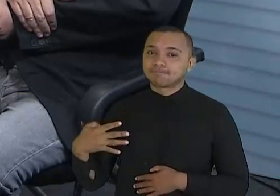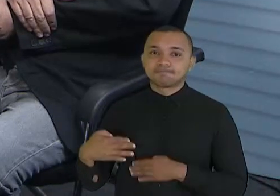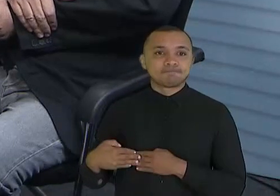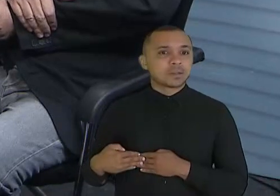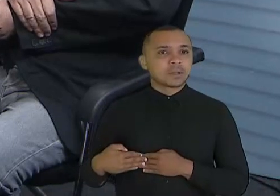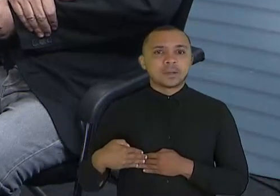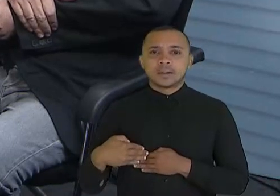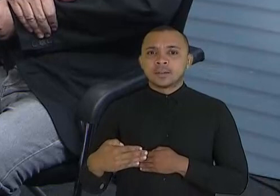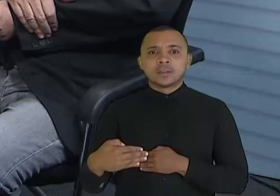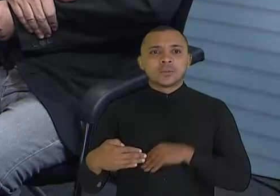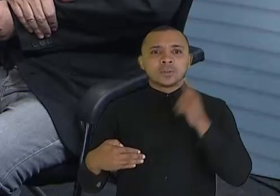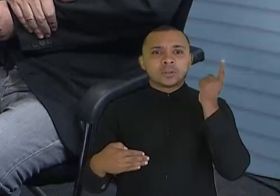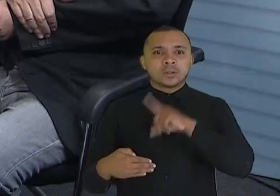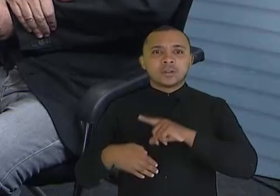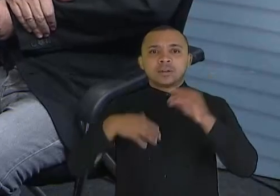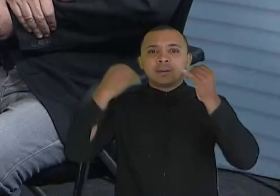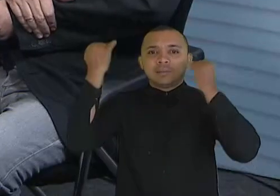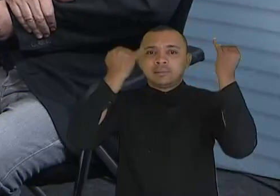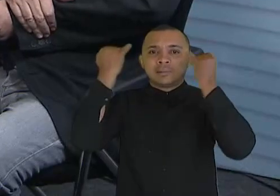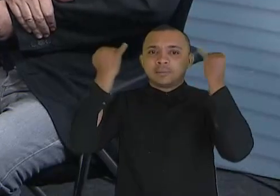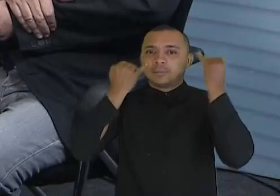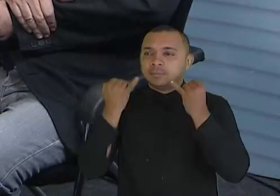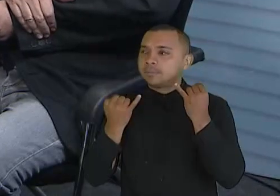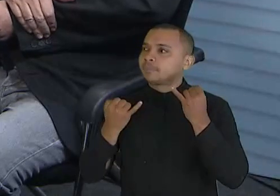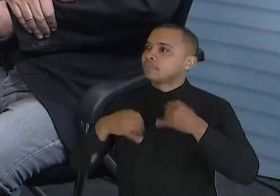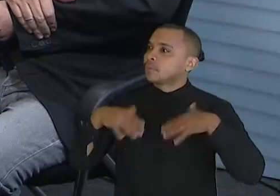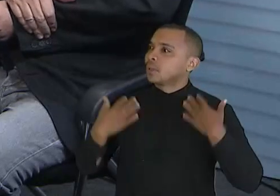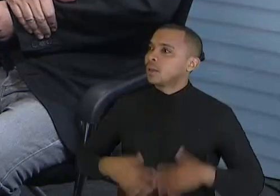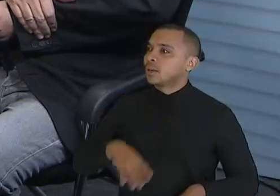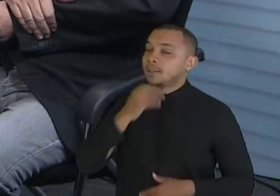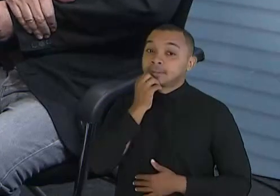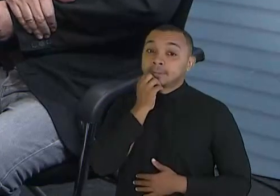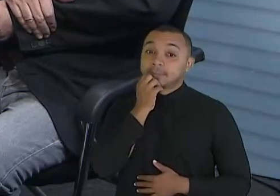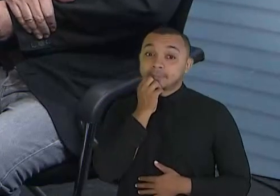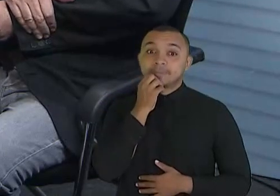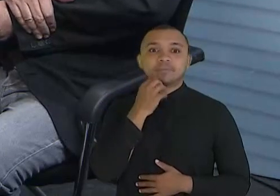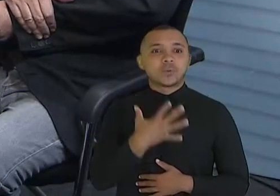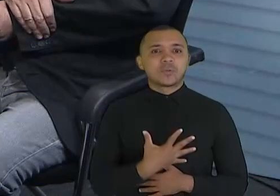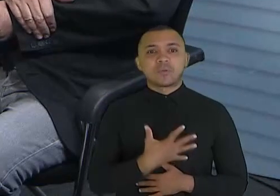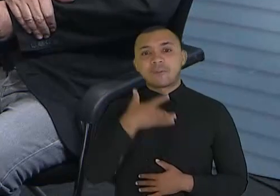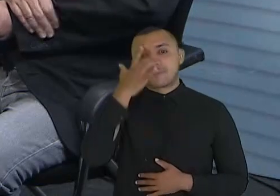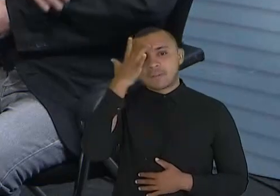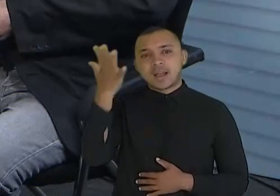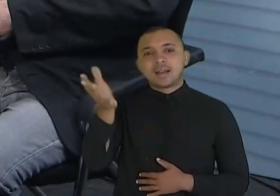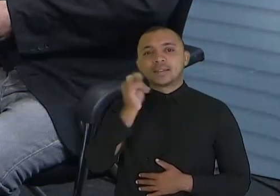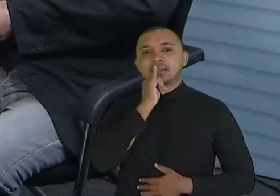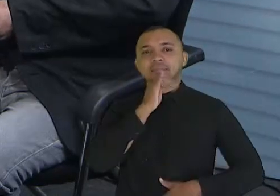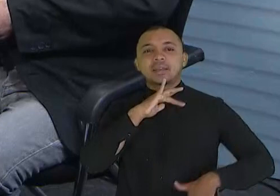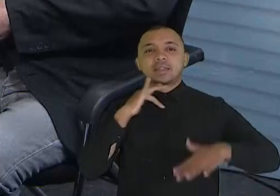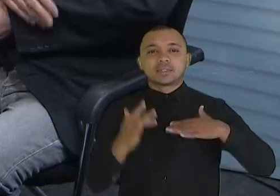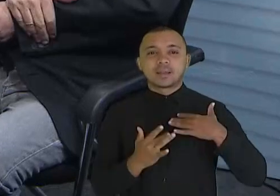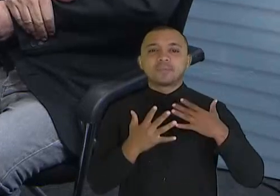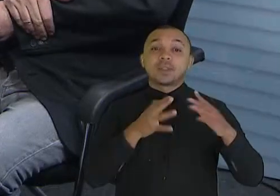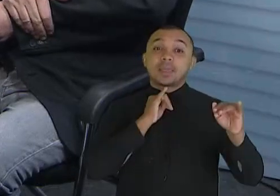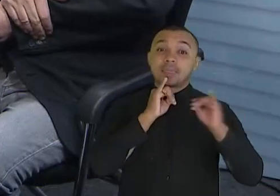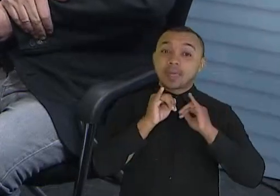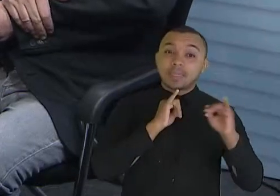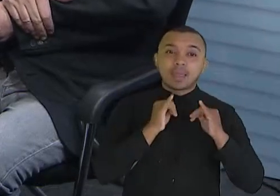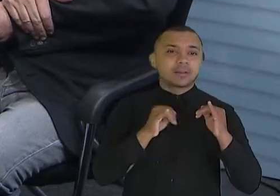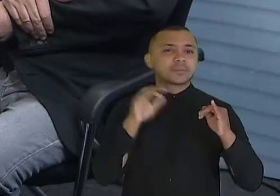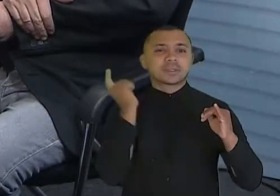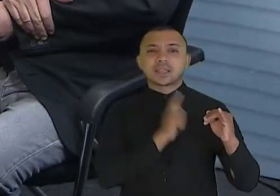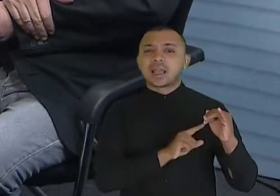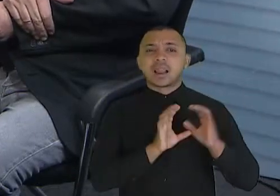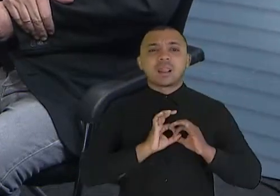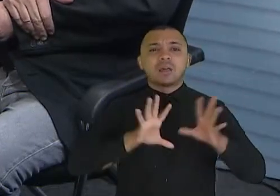possibilidade informativa que a gente tem hoje, porque hoje as redes sociais, a internet